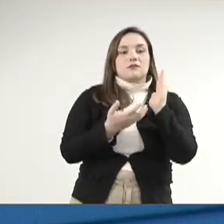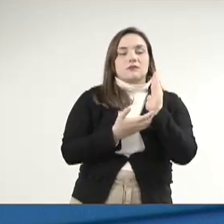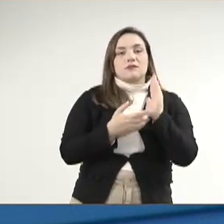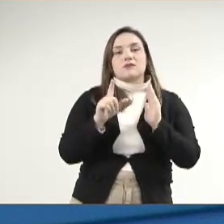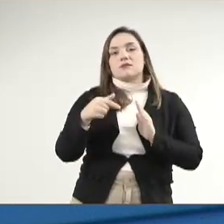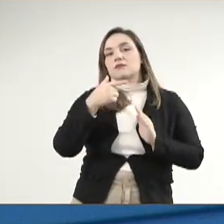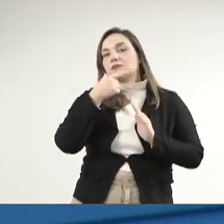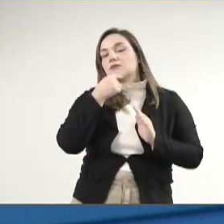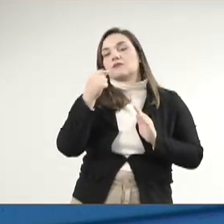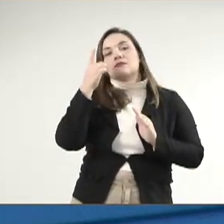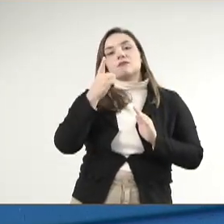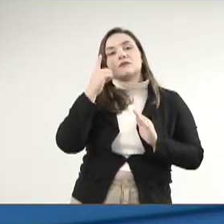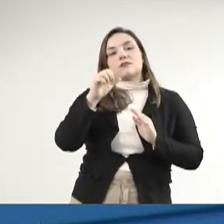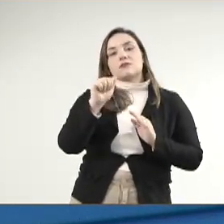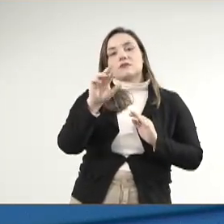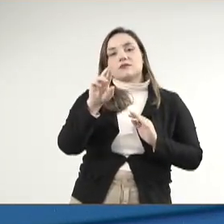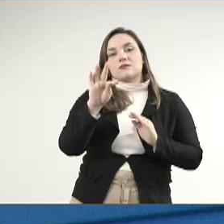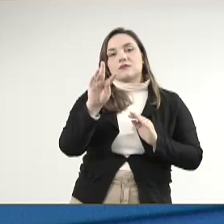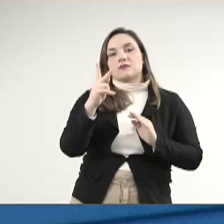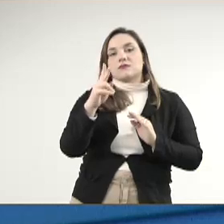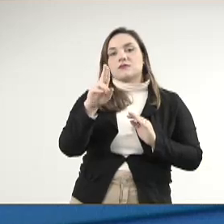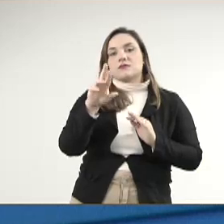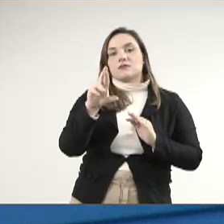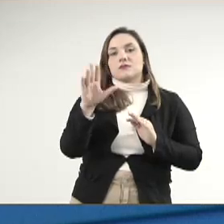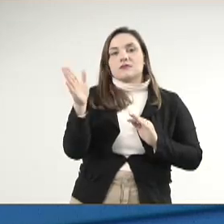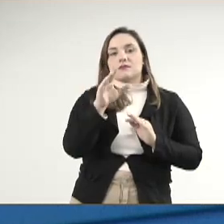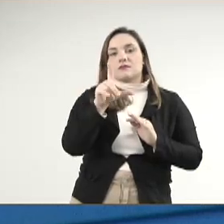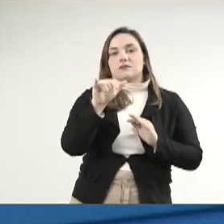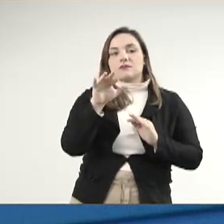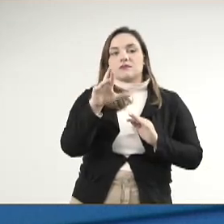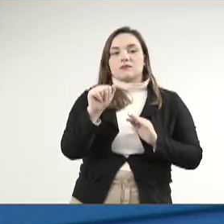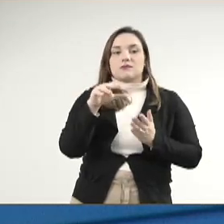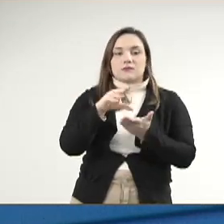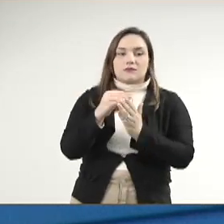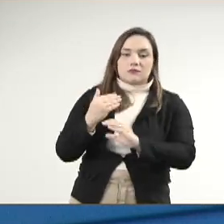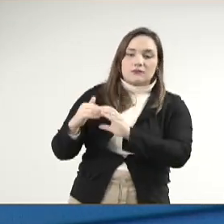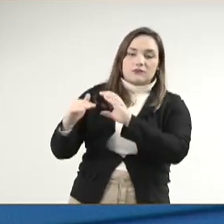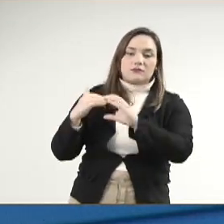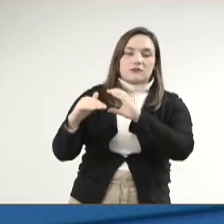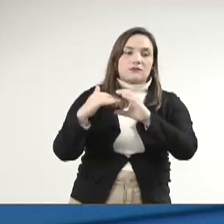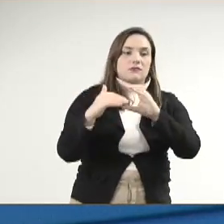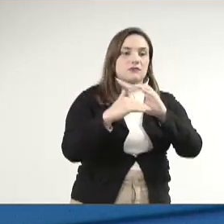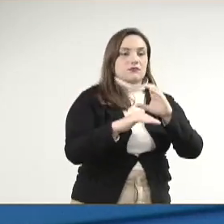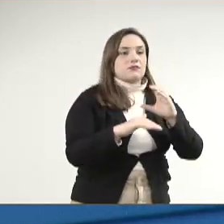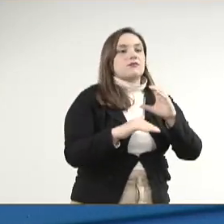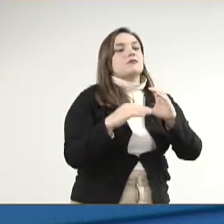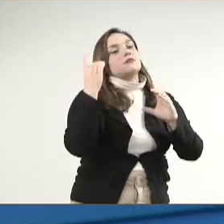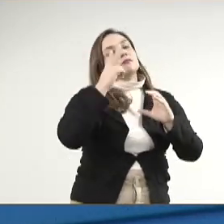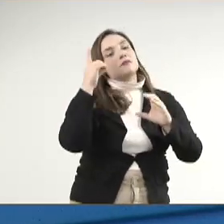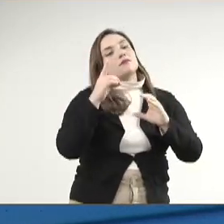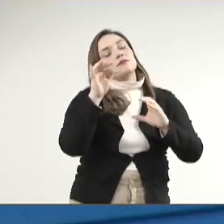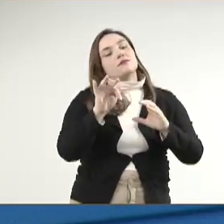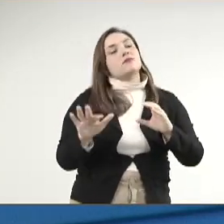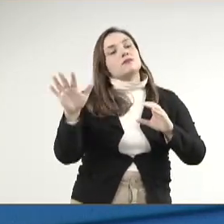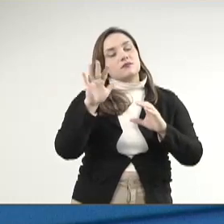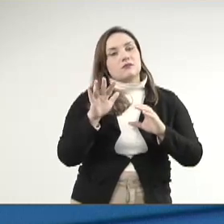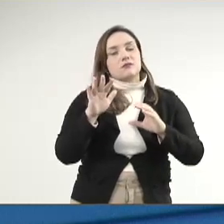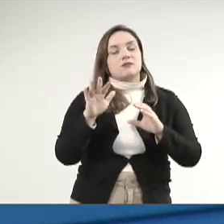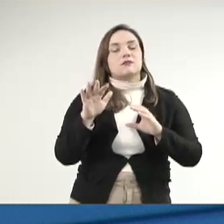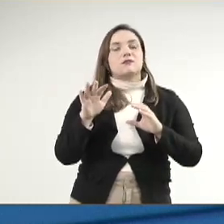senhor deputado Arthur Lira, e também cópia para toda a bancada federal de Mato Grosso do Sul, aos 8